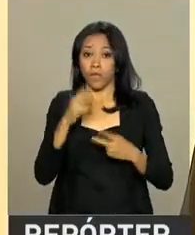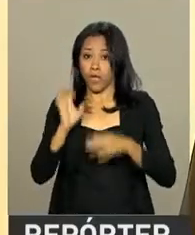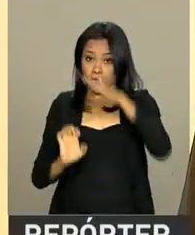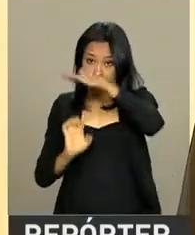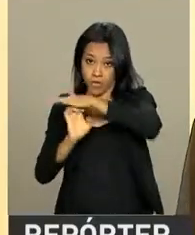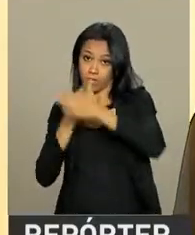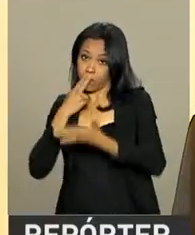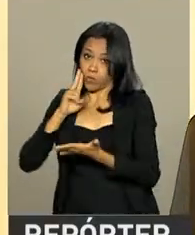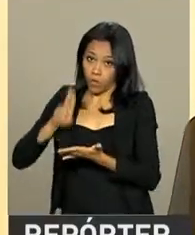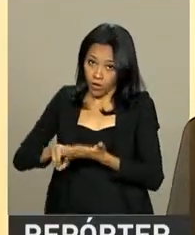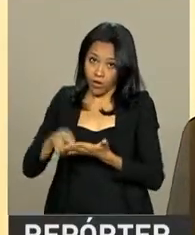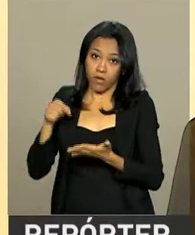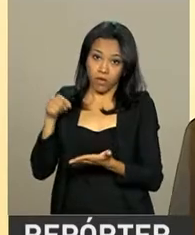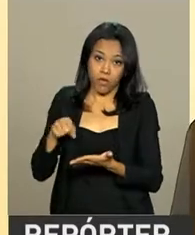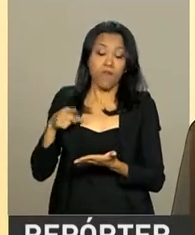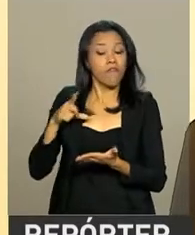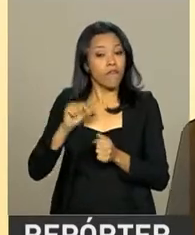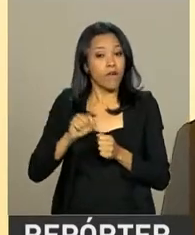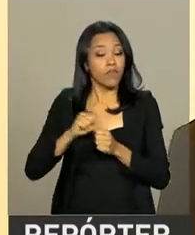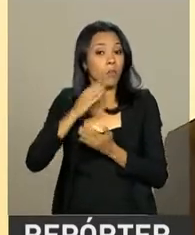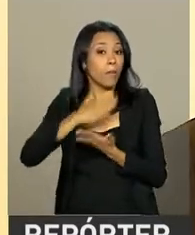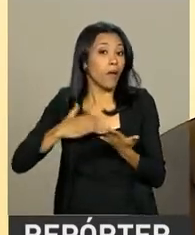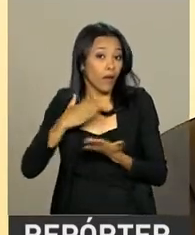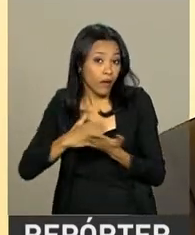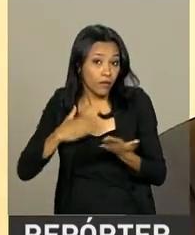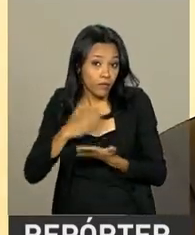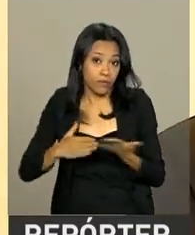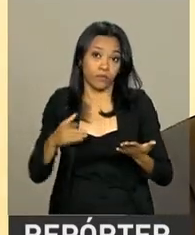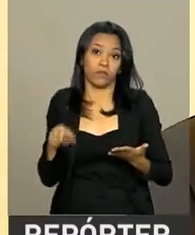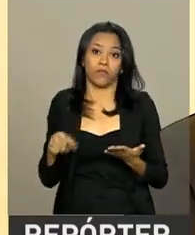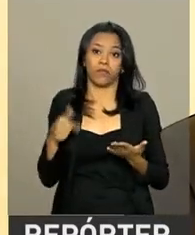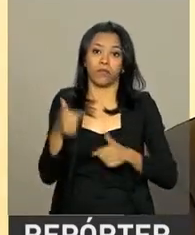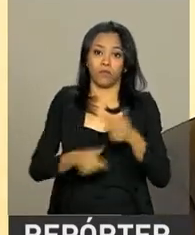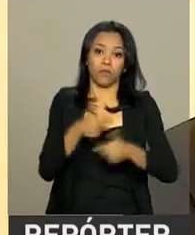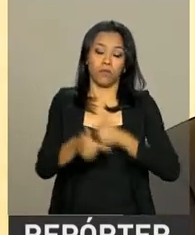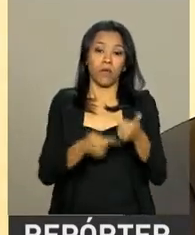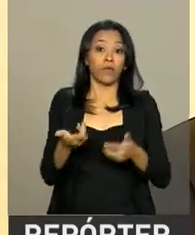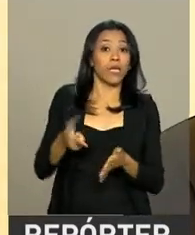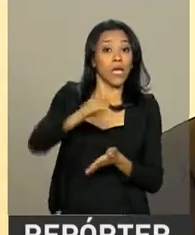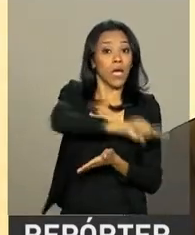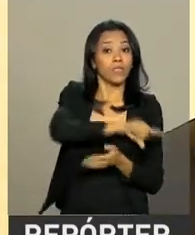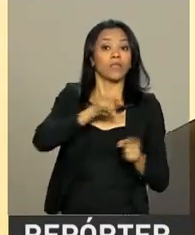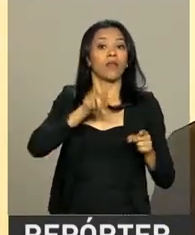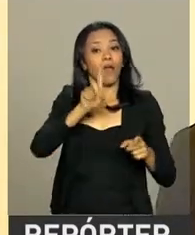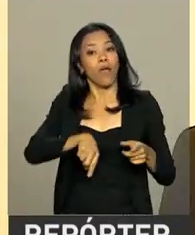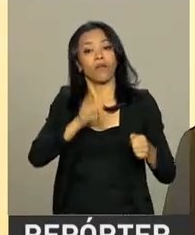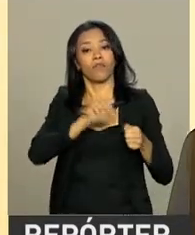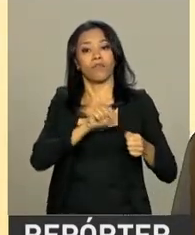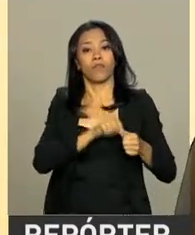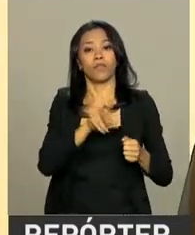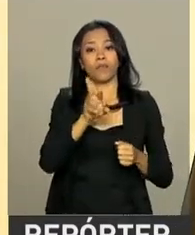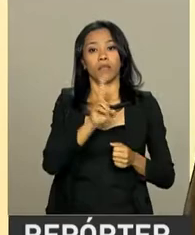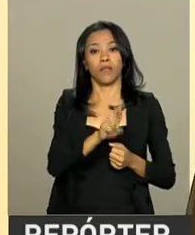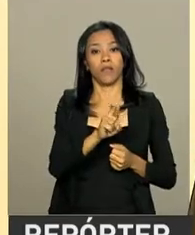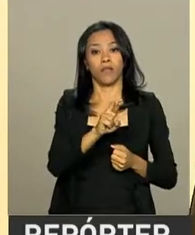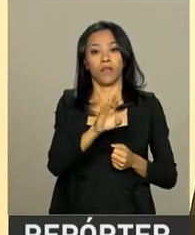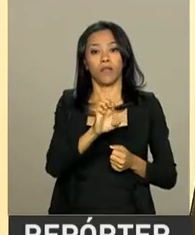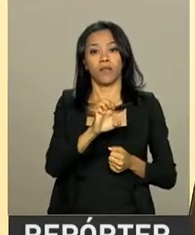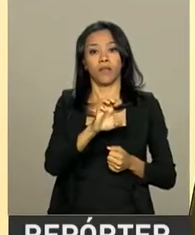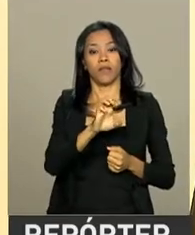fazer uma parcela dos serviços que eram feitas pela Receita, de uma maneira muito